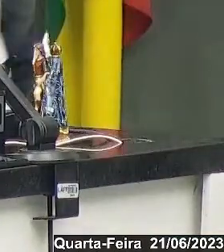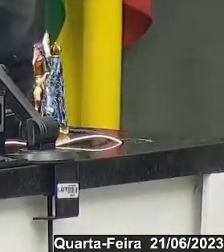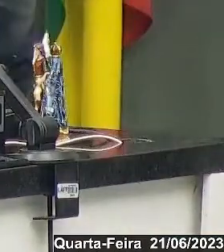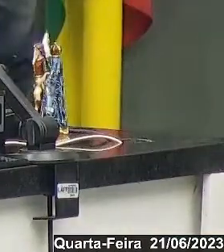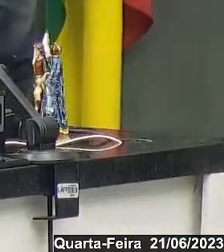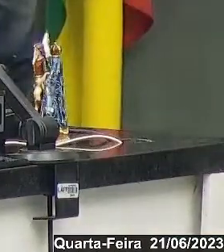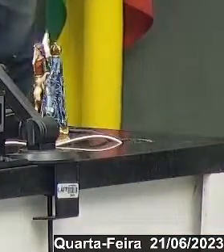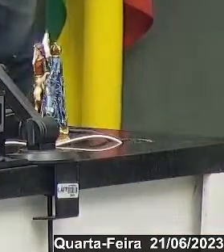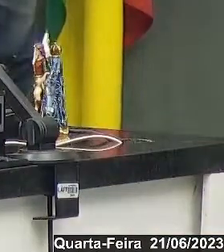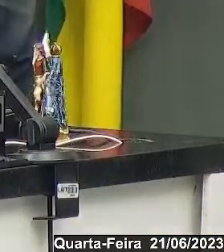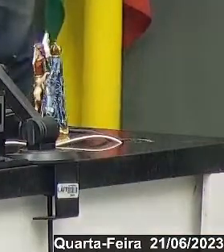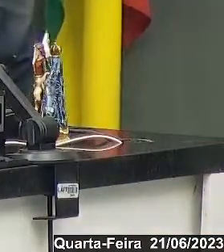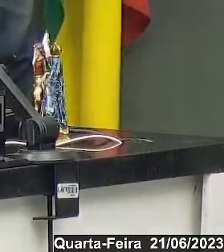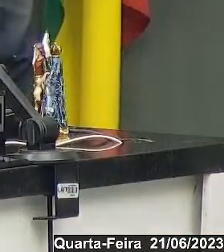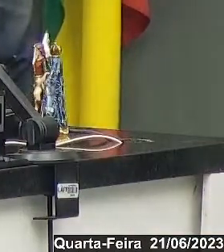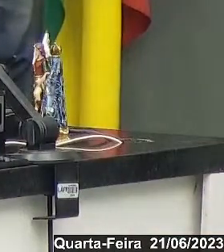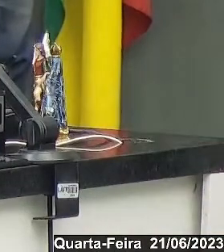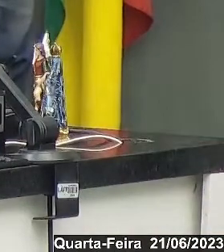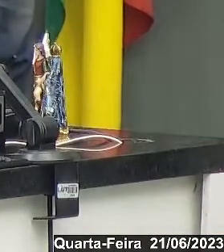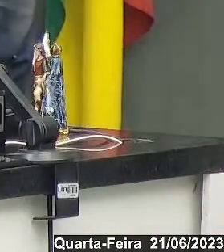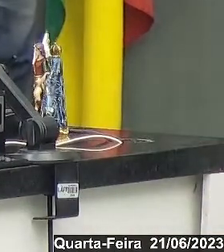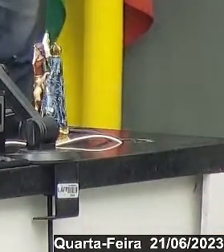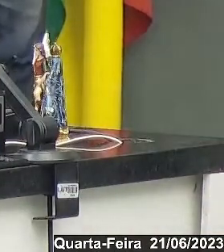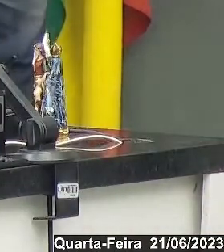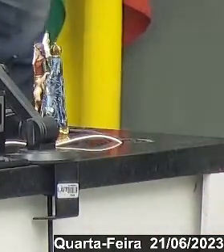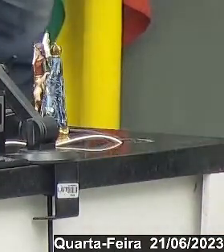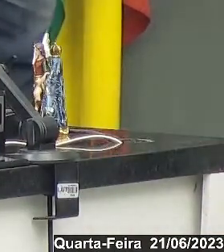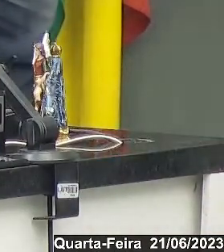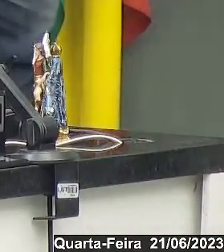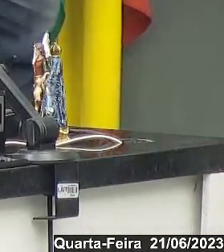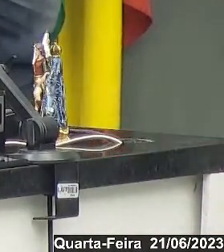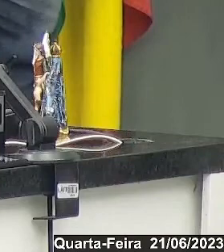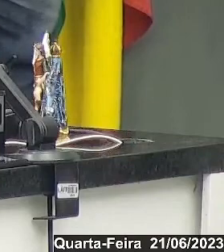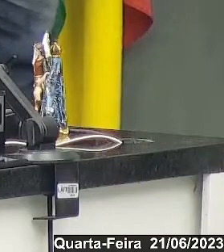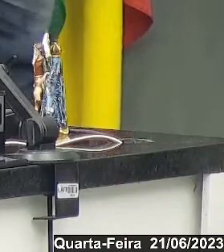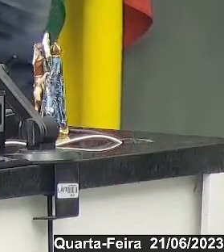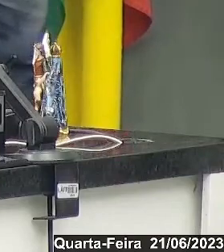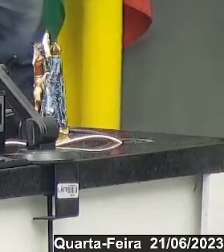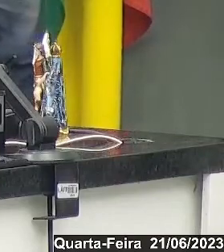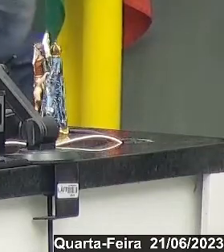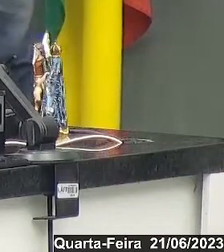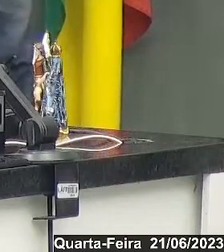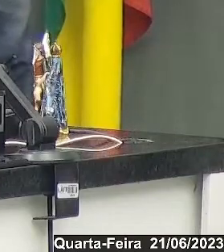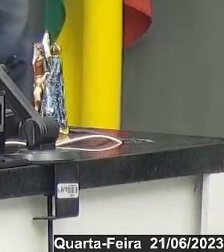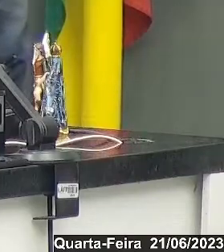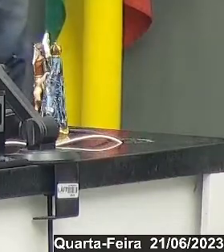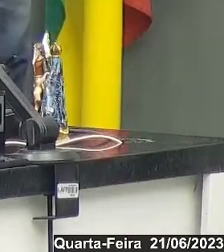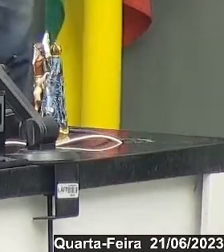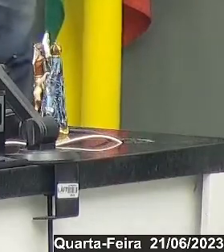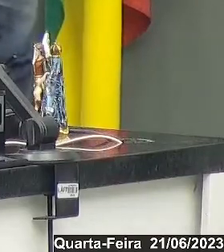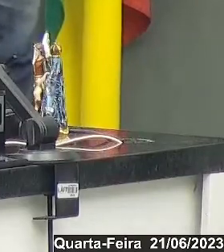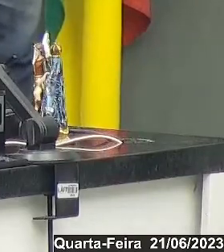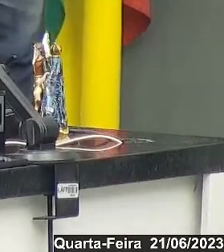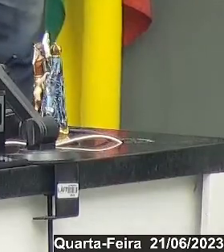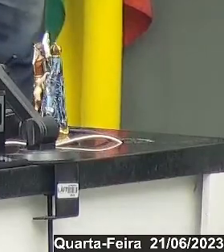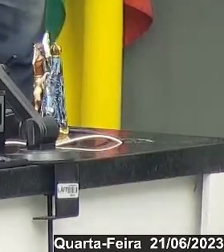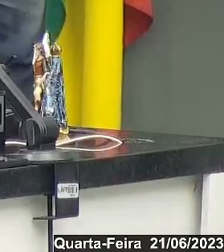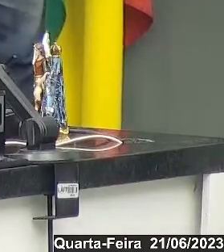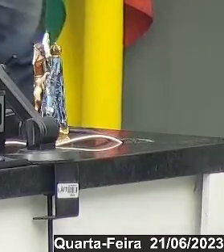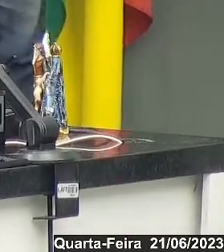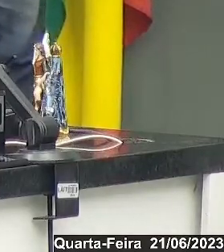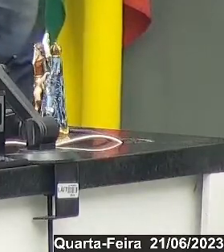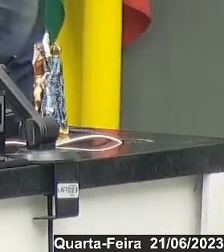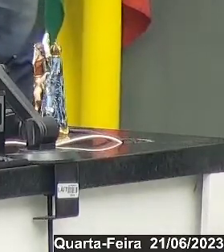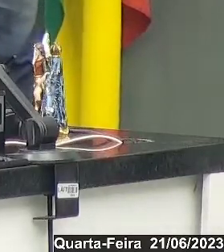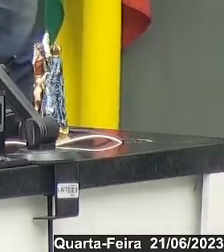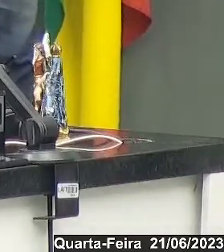senhor generaliza todo mundo, o senhor tem que parar com essa mania que o senhor tem. E o que eu acho mais engraçado quando o senhor fala que nós,